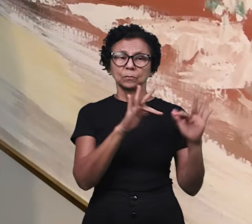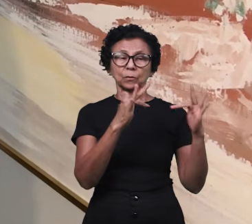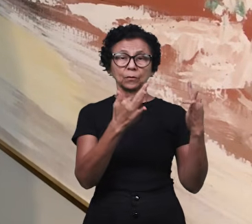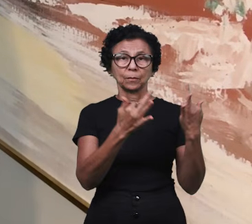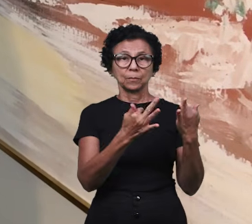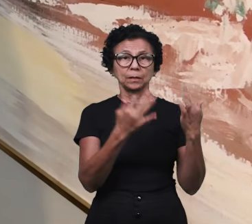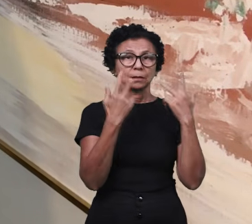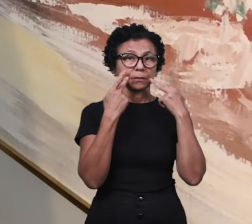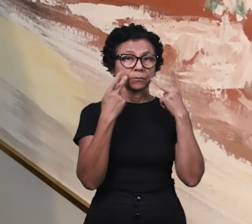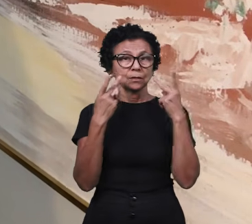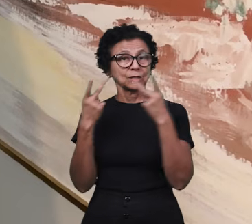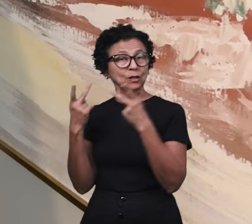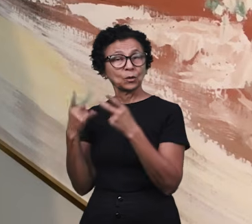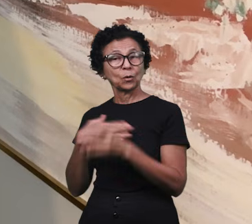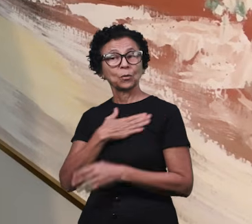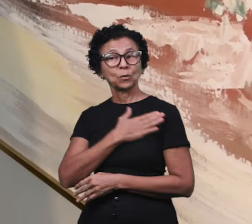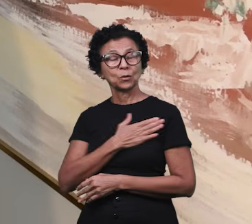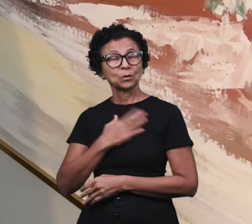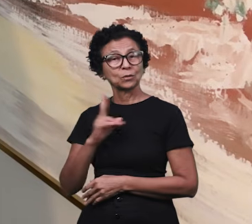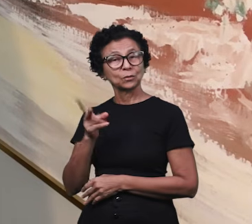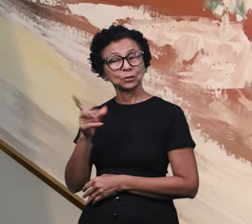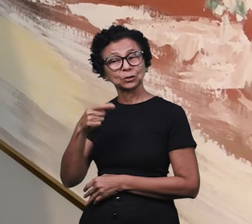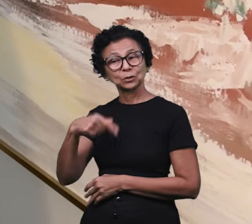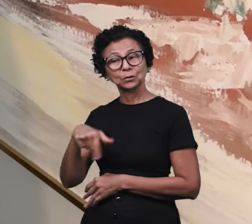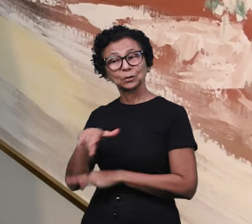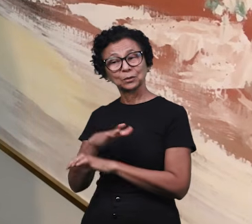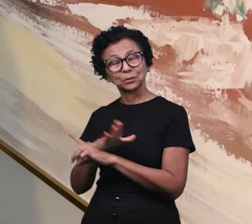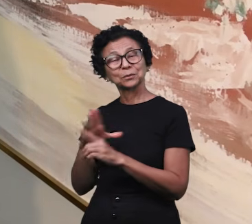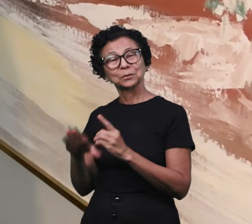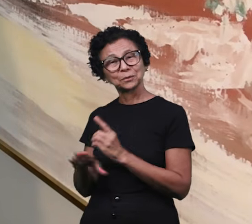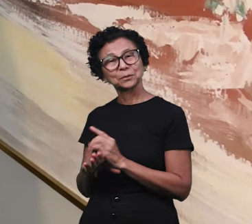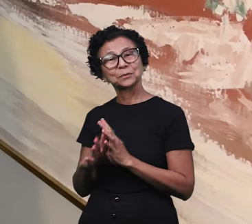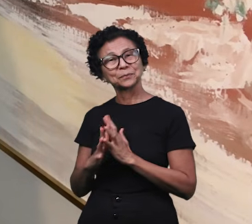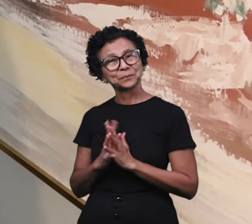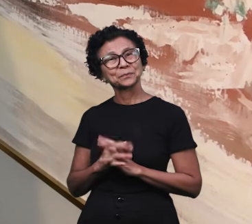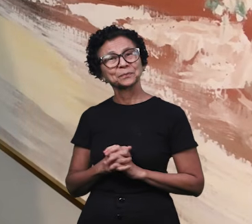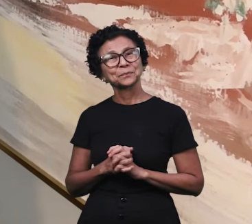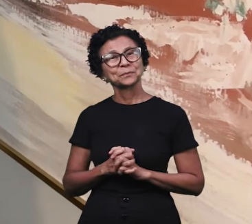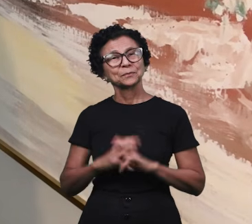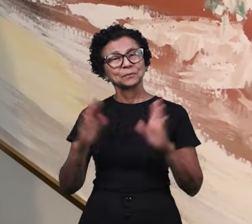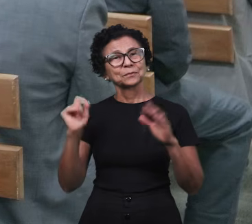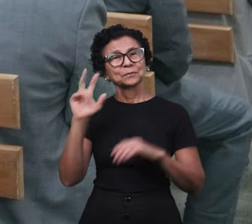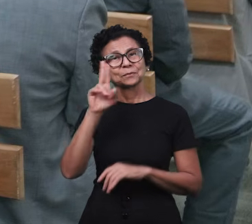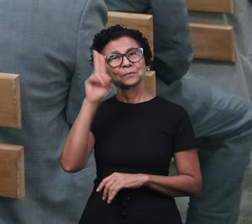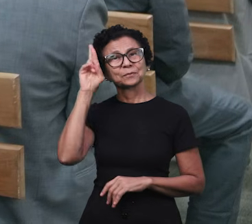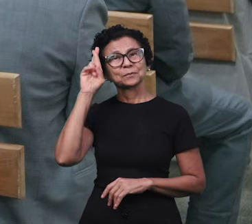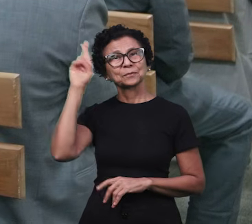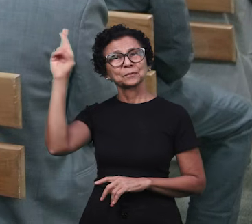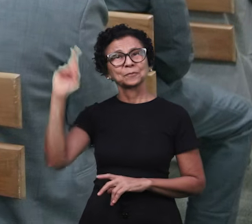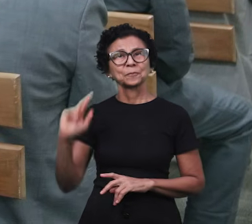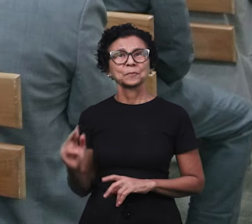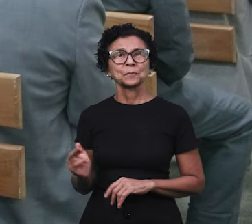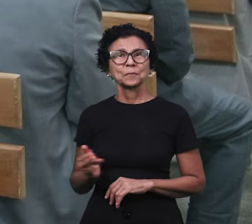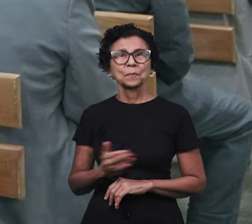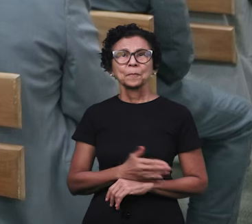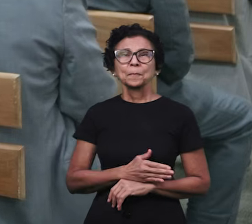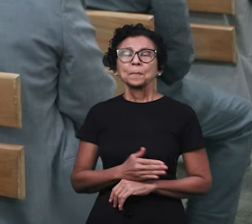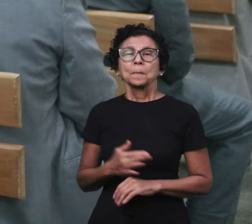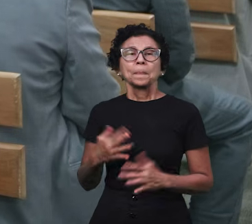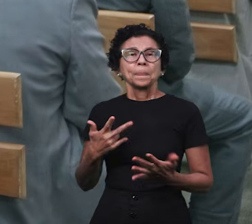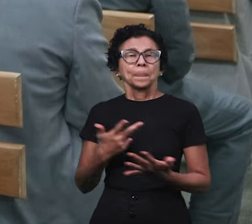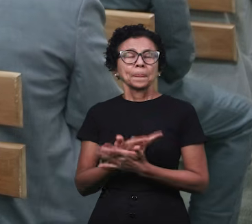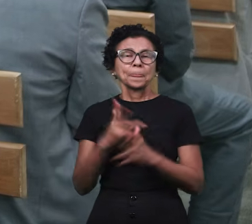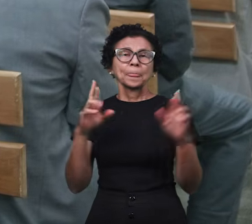família de visitantes testemunhou que continuará participando dos cultos para a glória do nome do Senhor. Em Nova Jersey foi realizado